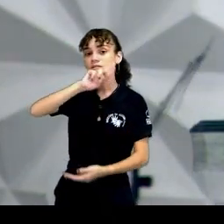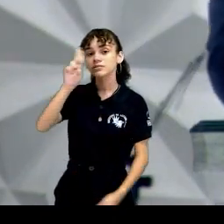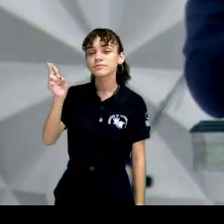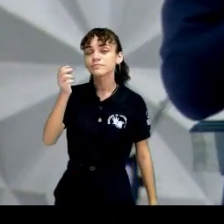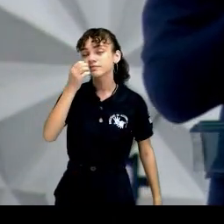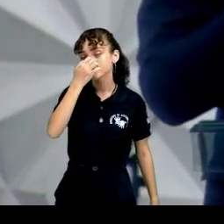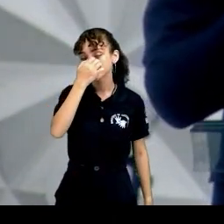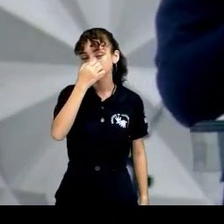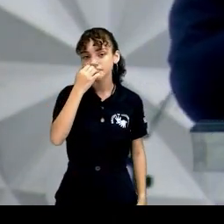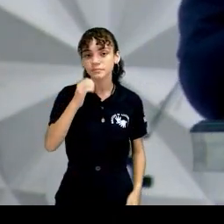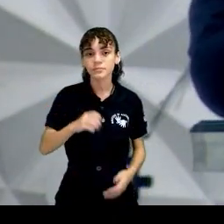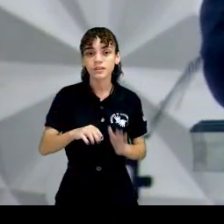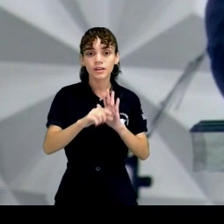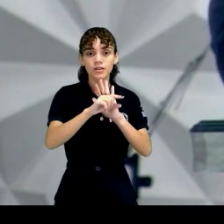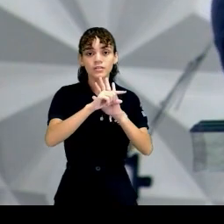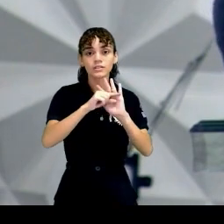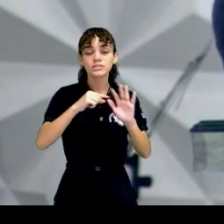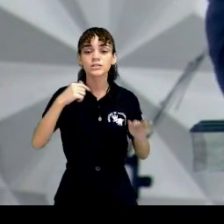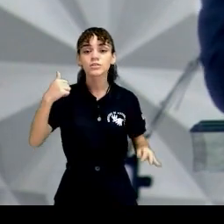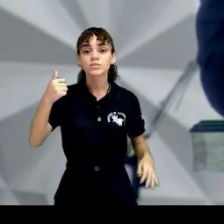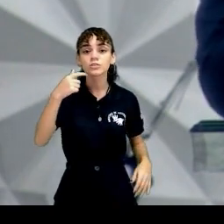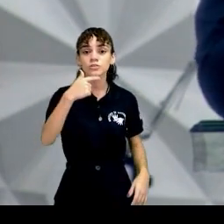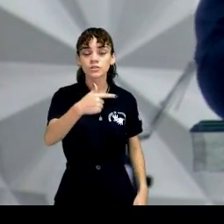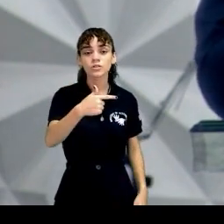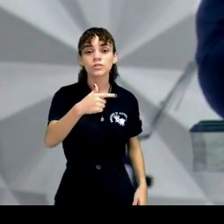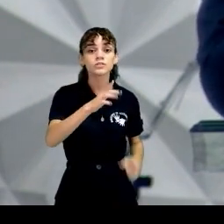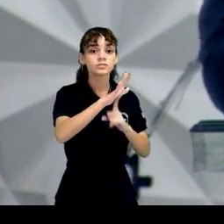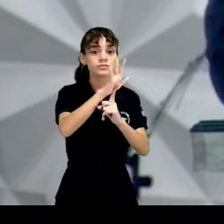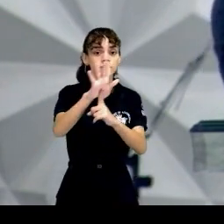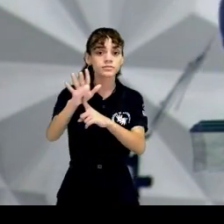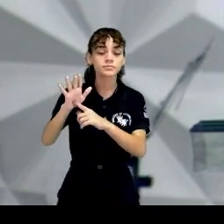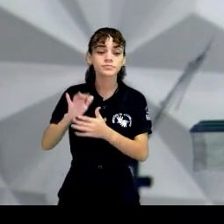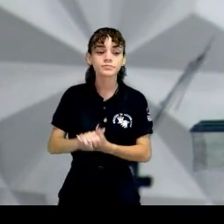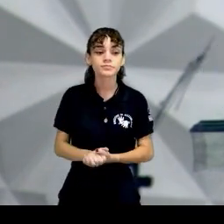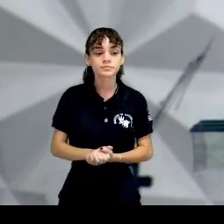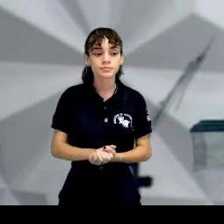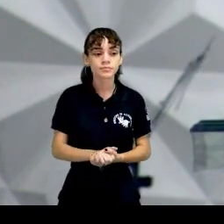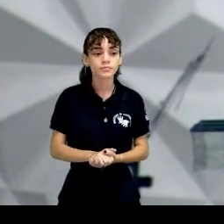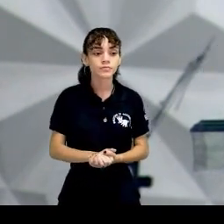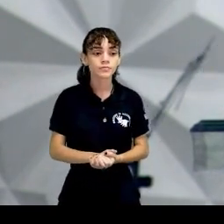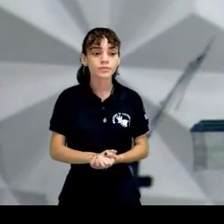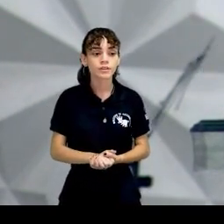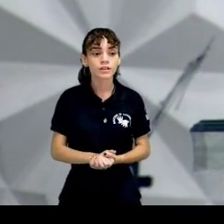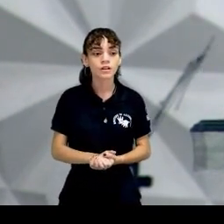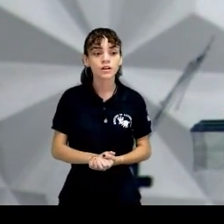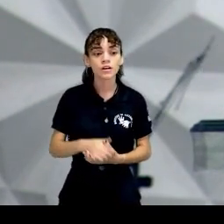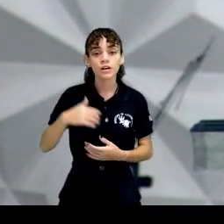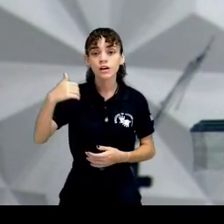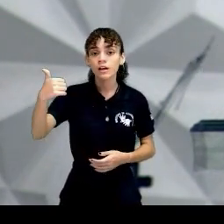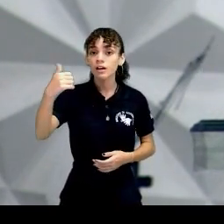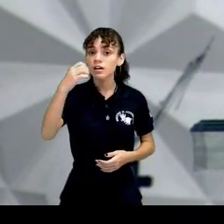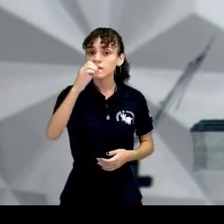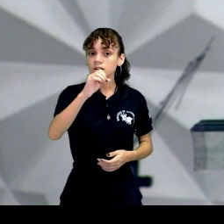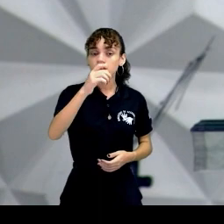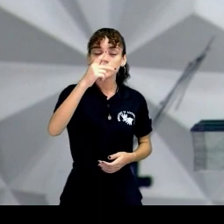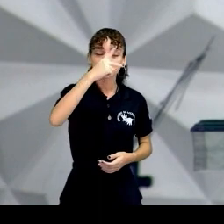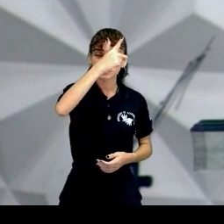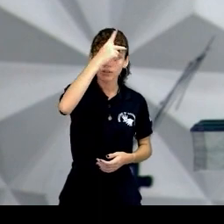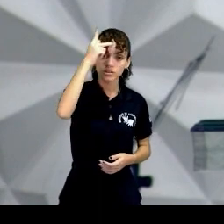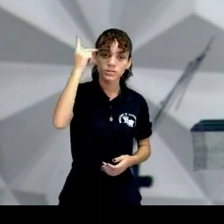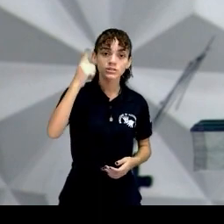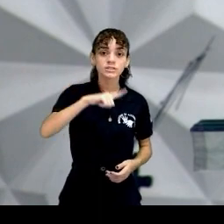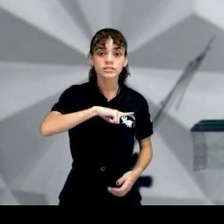ao entrar no povoado, 10 leprosos dirigiram-se a ele. 10 homens com a mesma